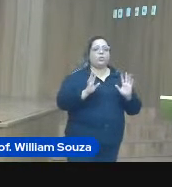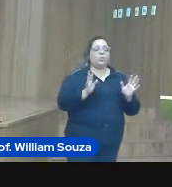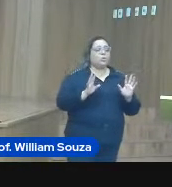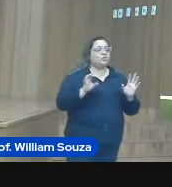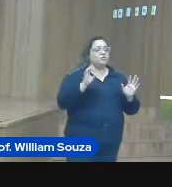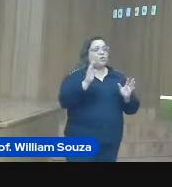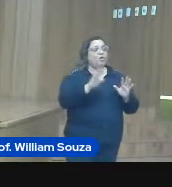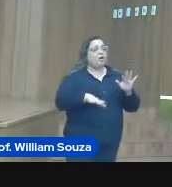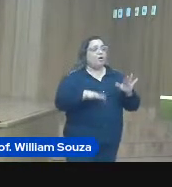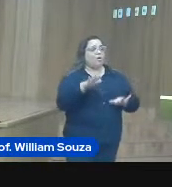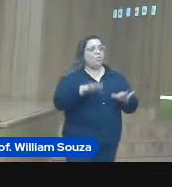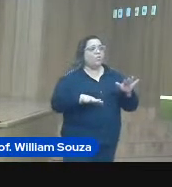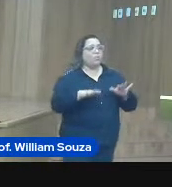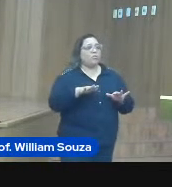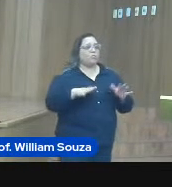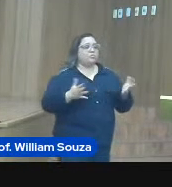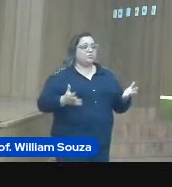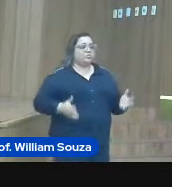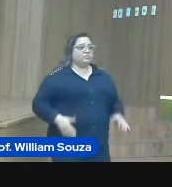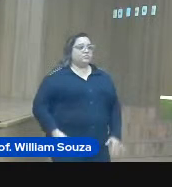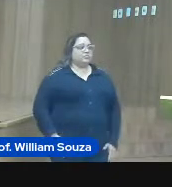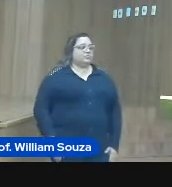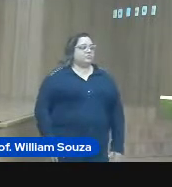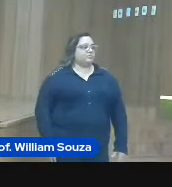alguns. Então,